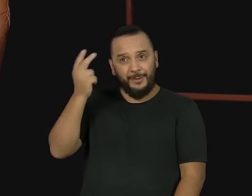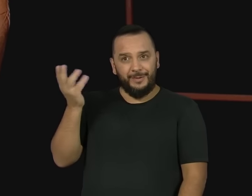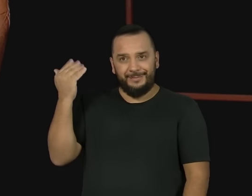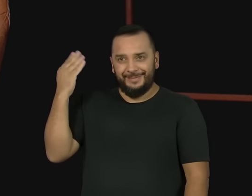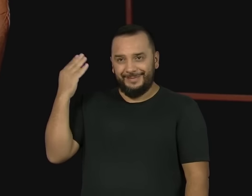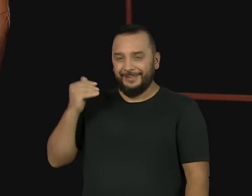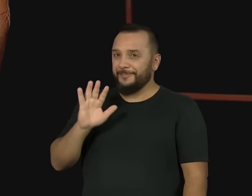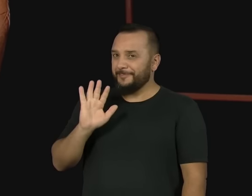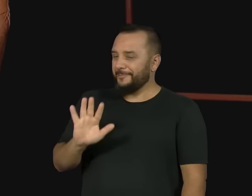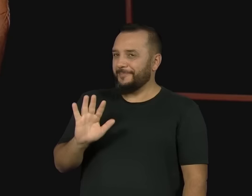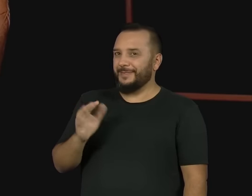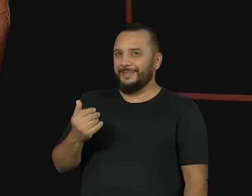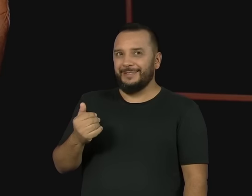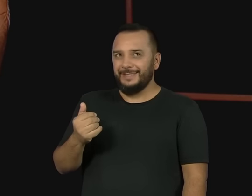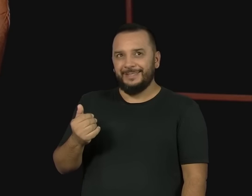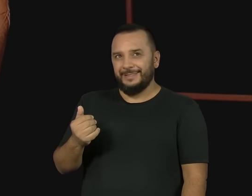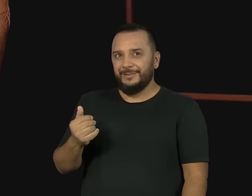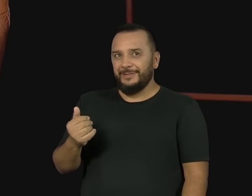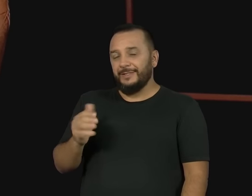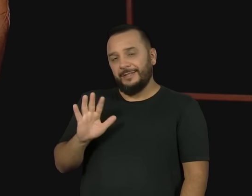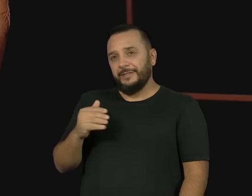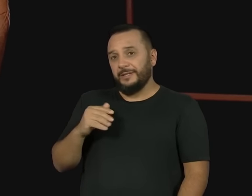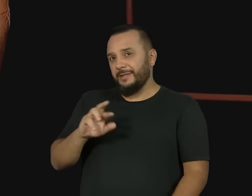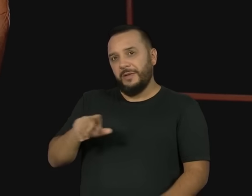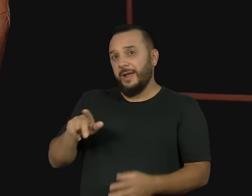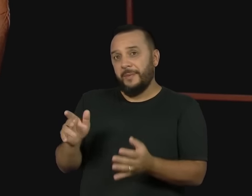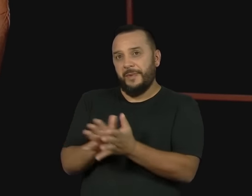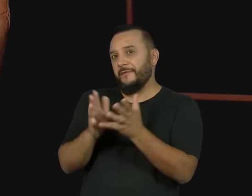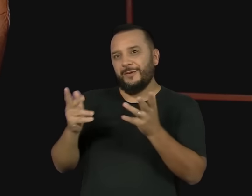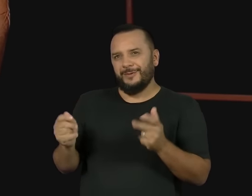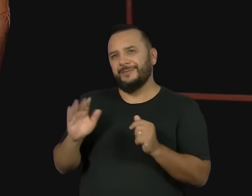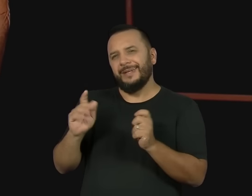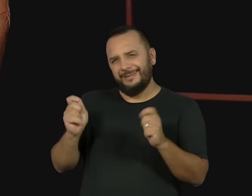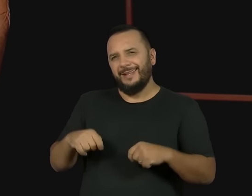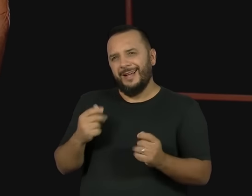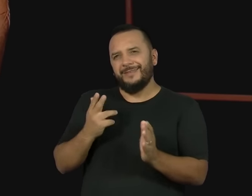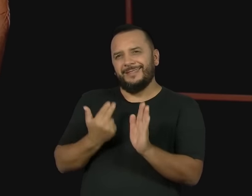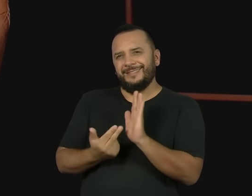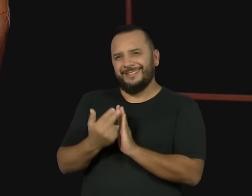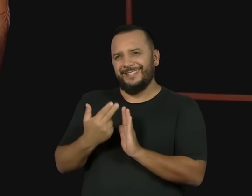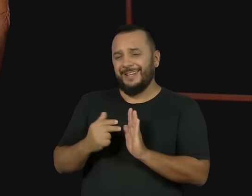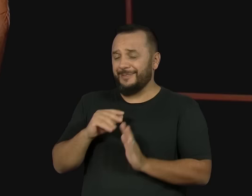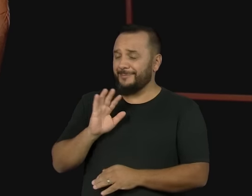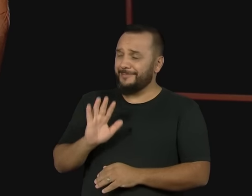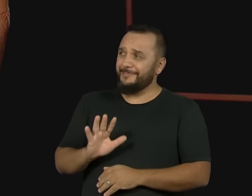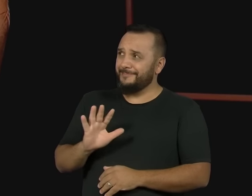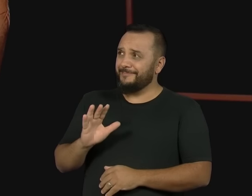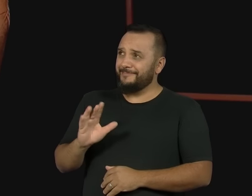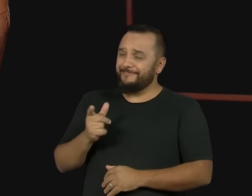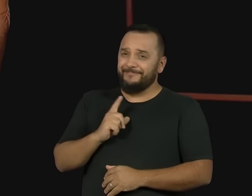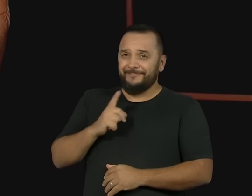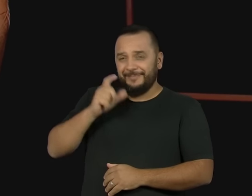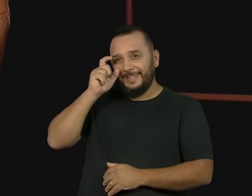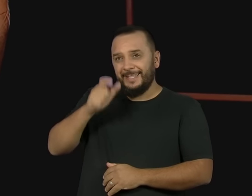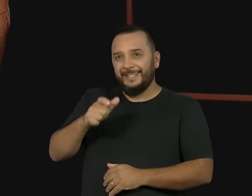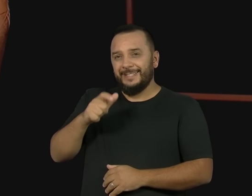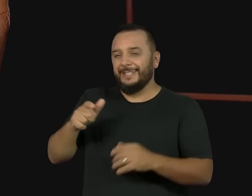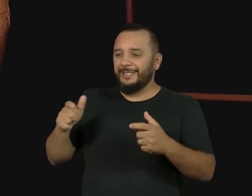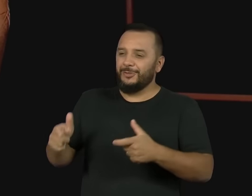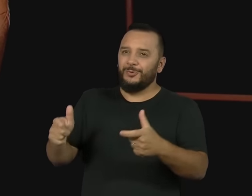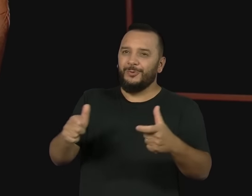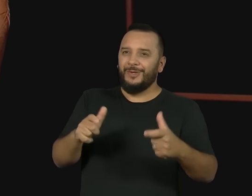ruim, tá? Quer dizer, não é maravilhoso, mas dava para... E, sobretudo, era muito interessante o ambiente,